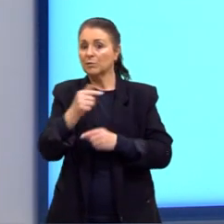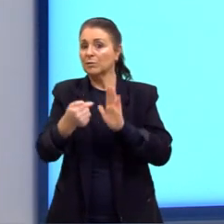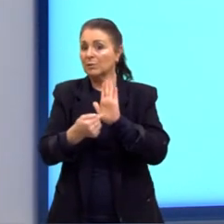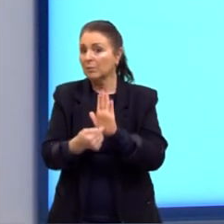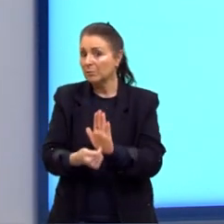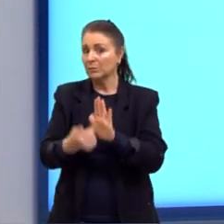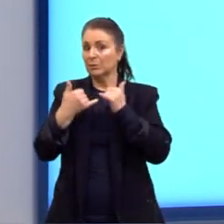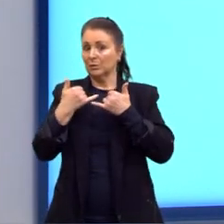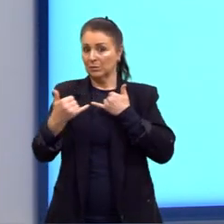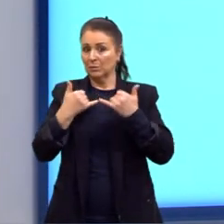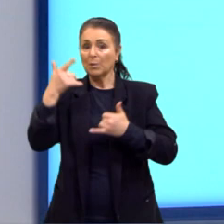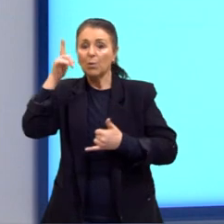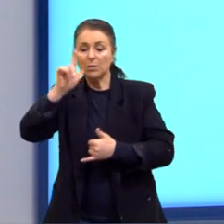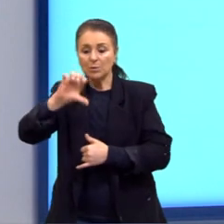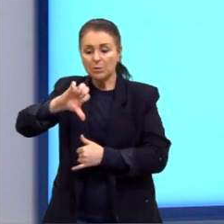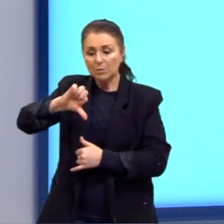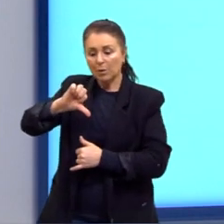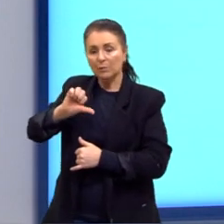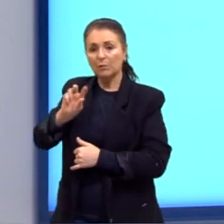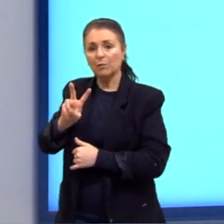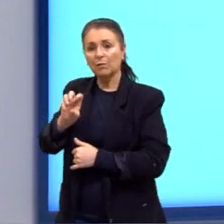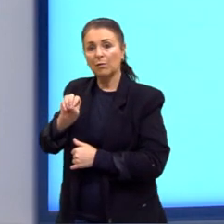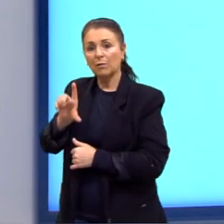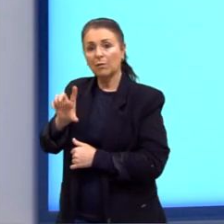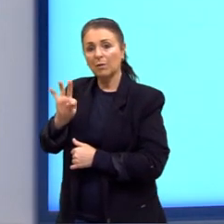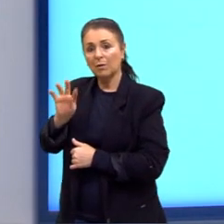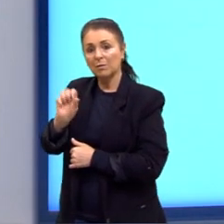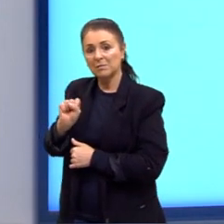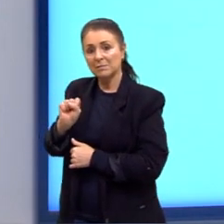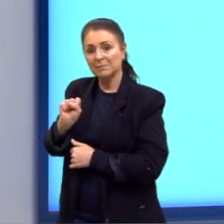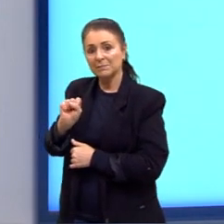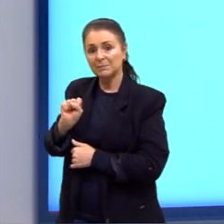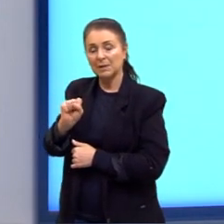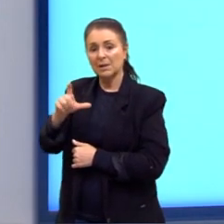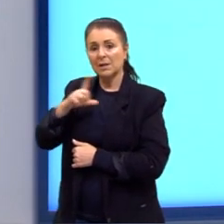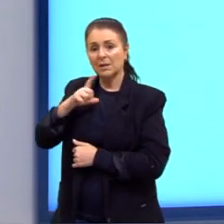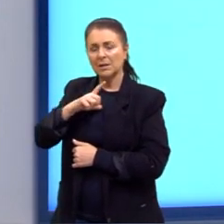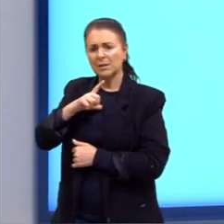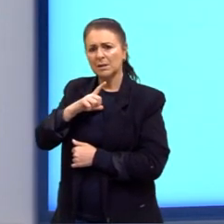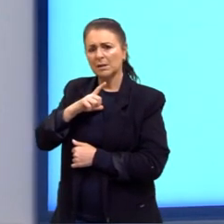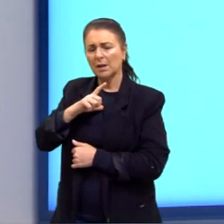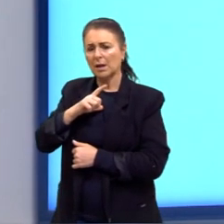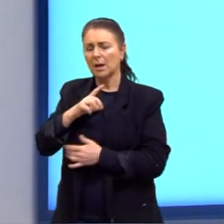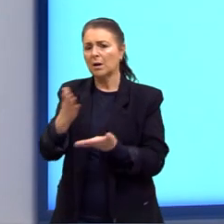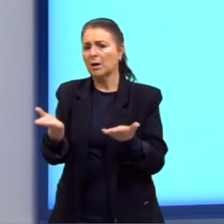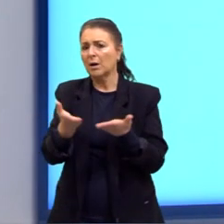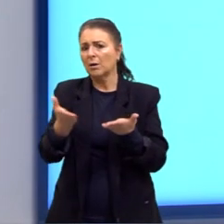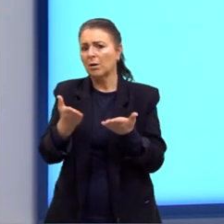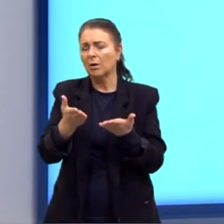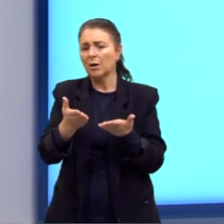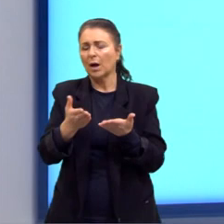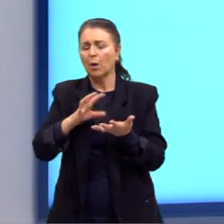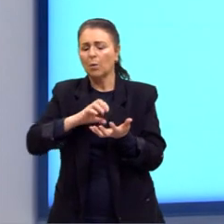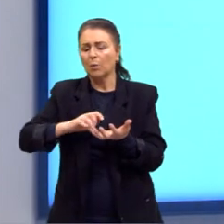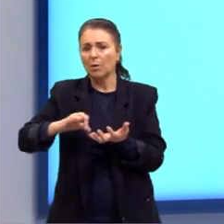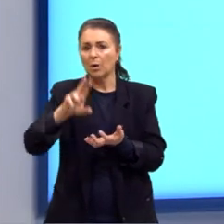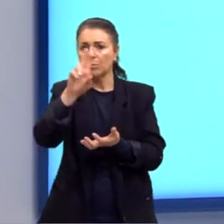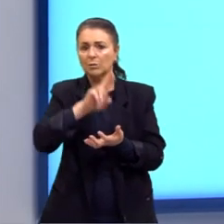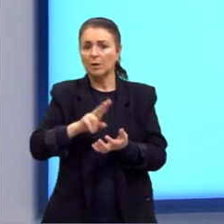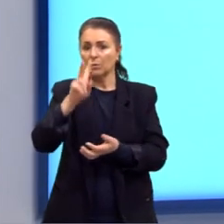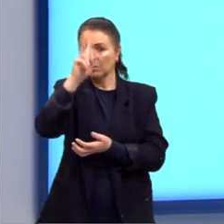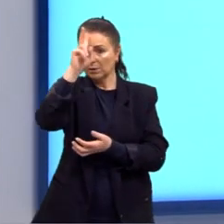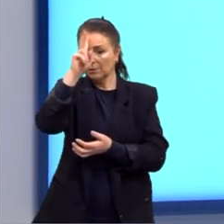para conseguir esses 9 volts tá E aí né se a gente fizer os cálculos usando